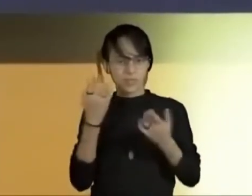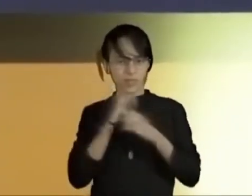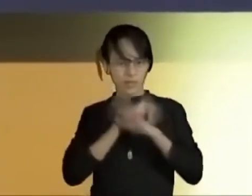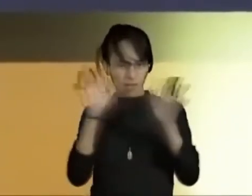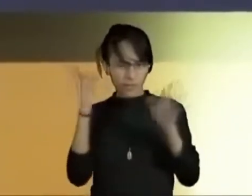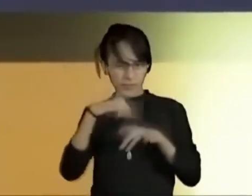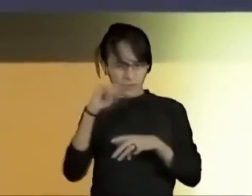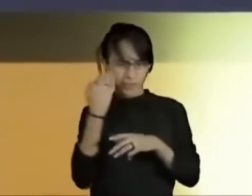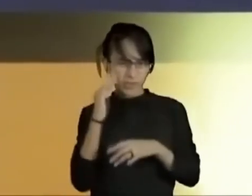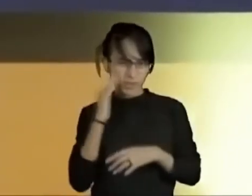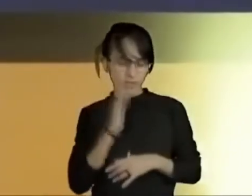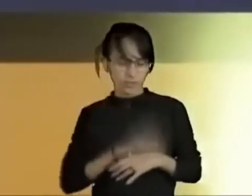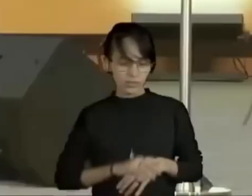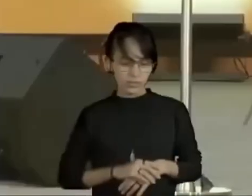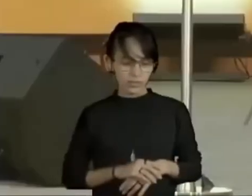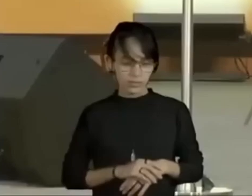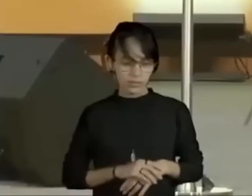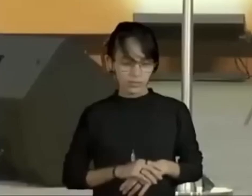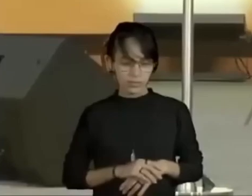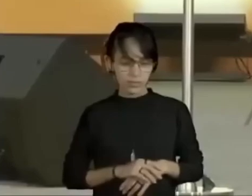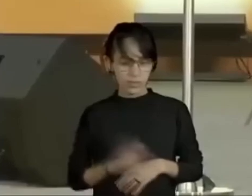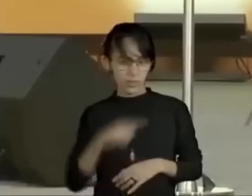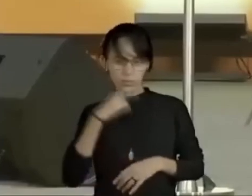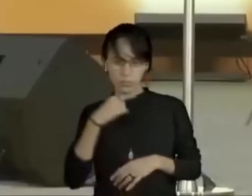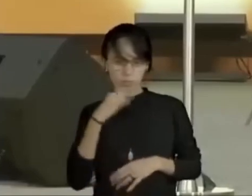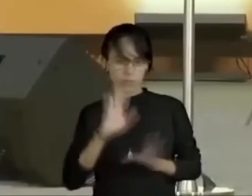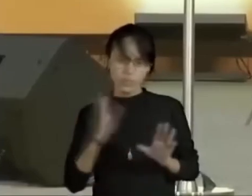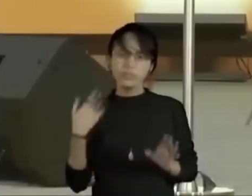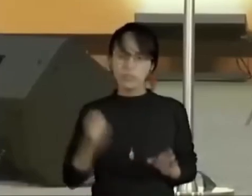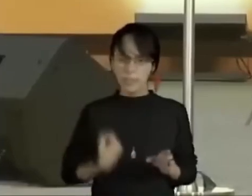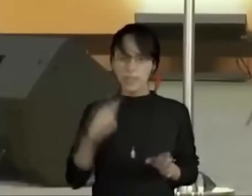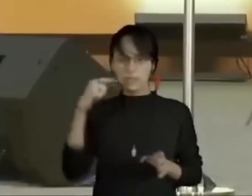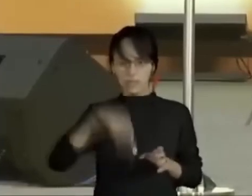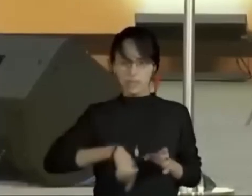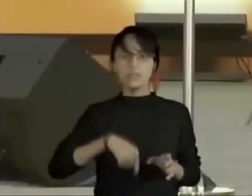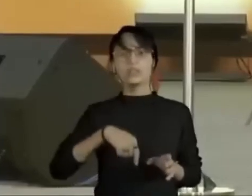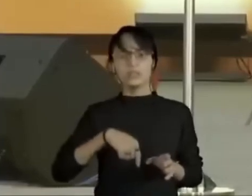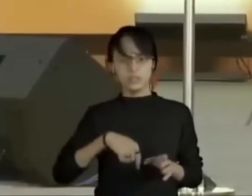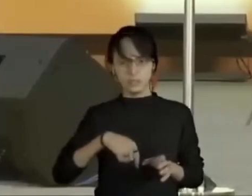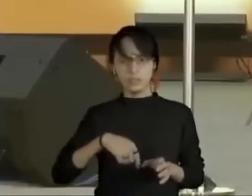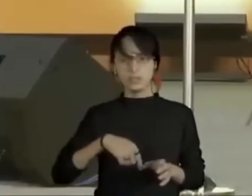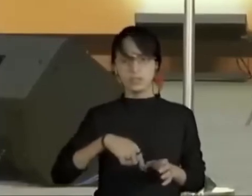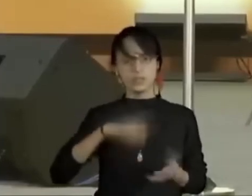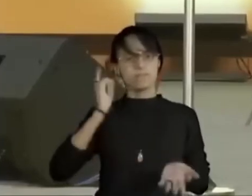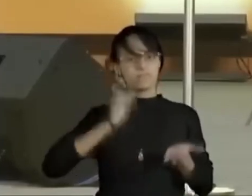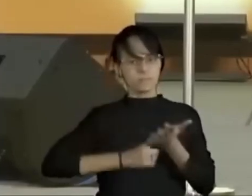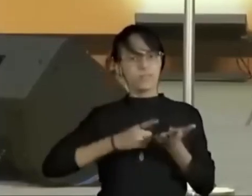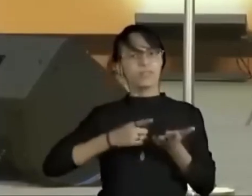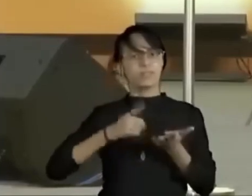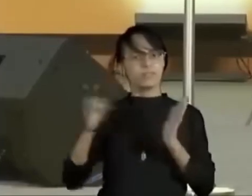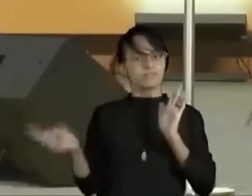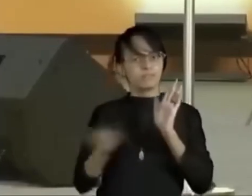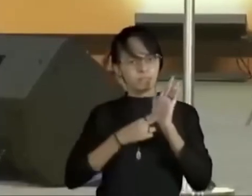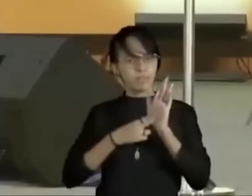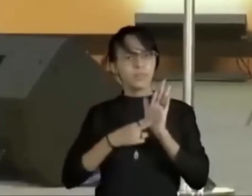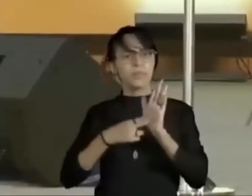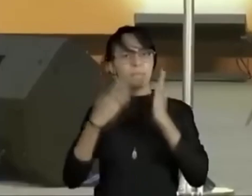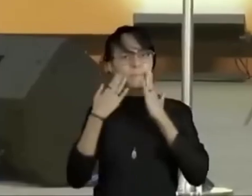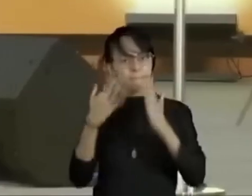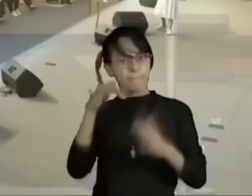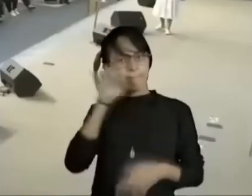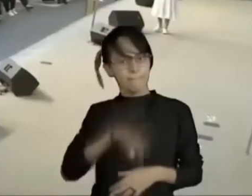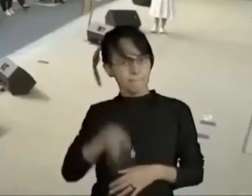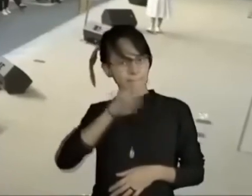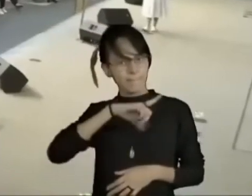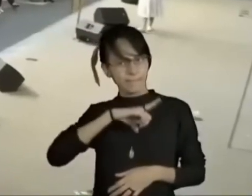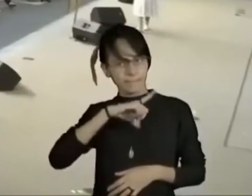entender Eu não duvido pelo contrário a sua presença aqui nessa noite é a maior comprovação e confissão pública de fé de que